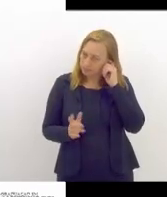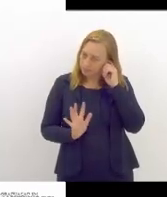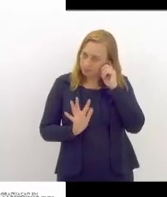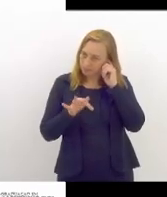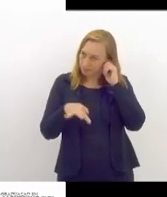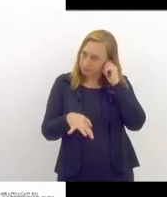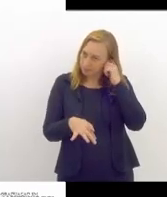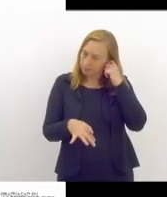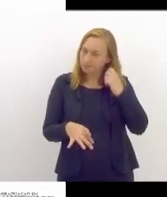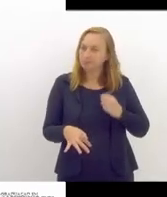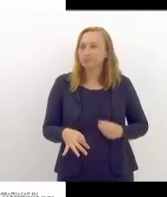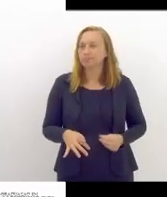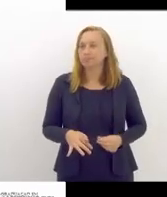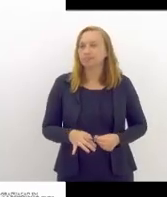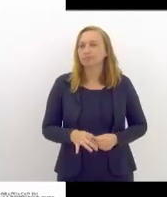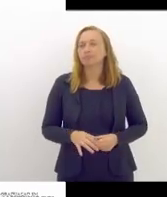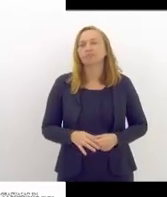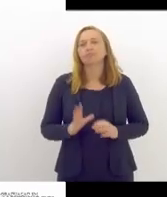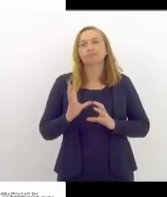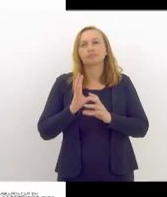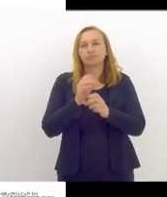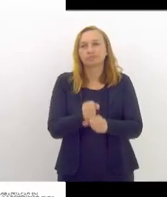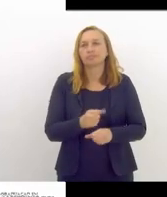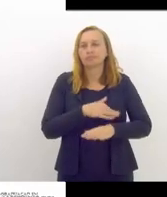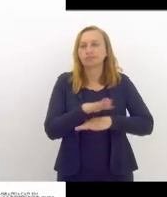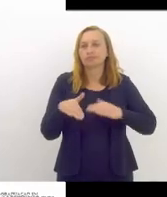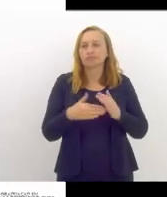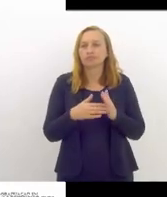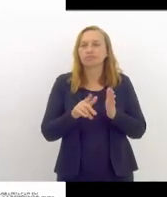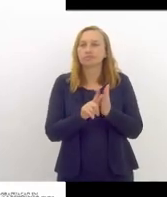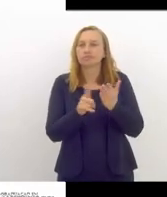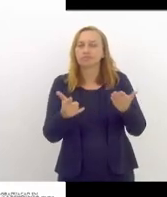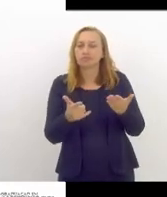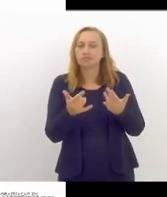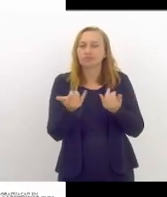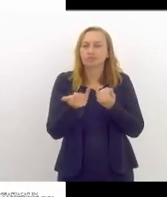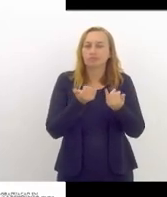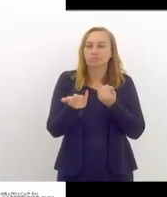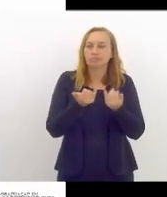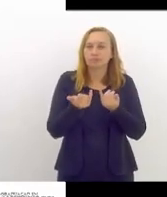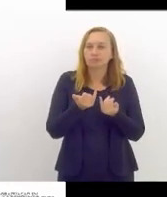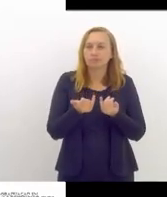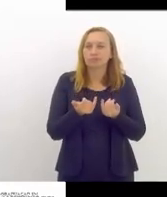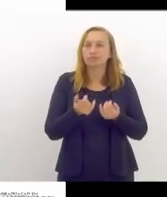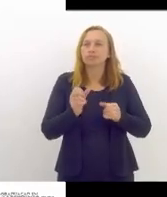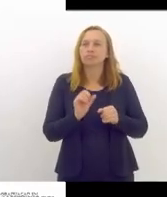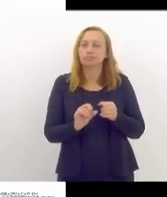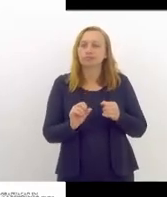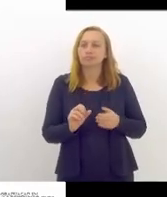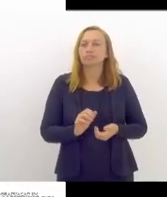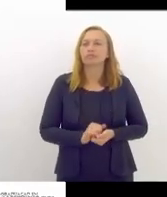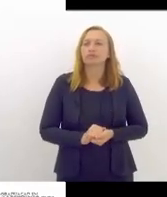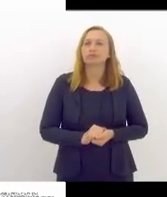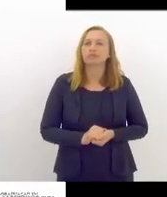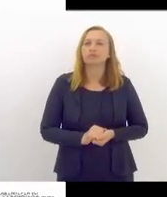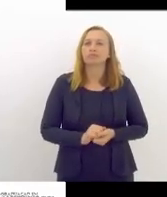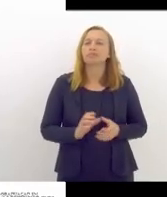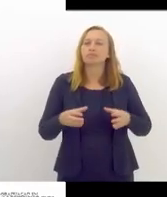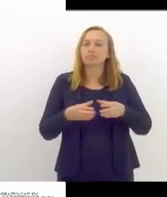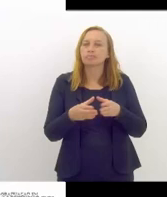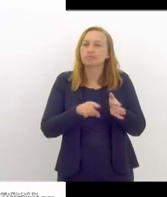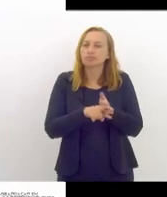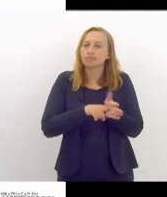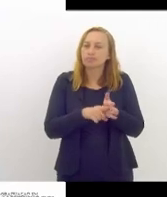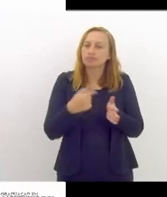por fim nós calculamos todas essas reportagens Aqui foram realizadas né pelo meu pelo grupo de pesquisa